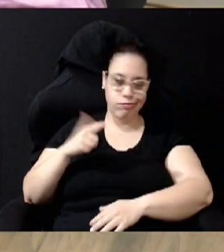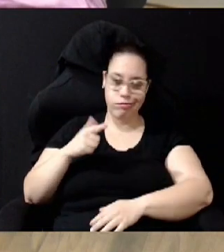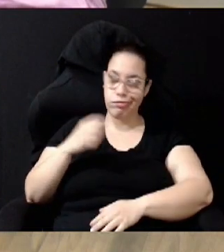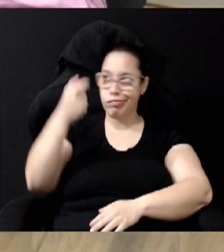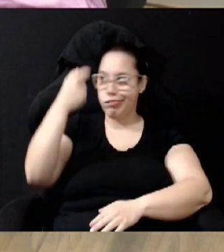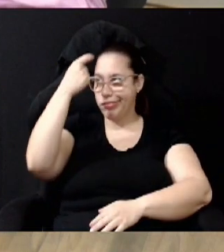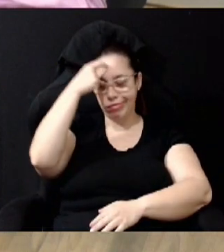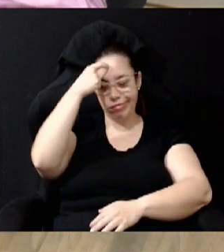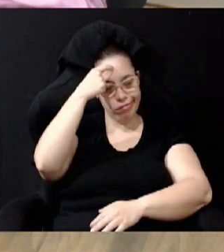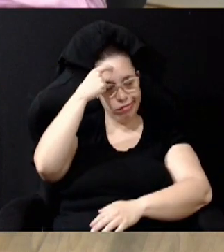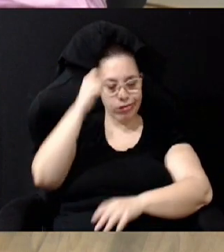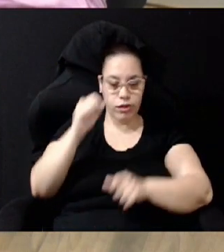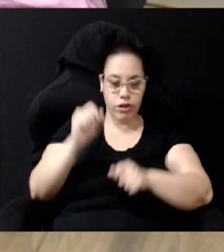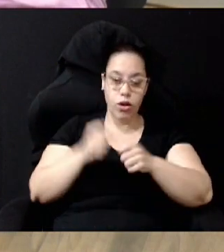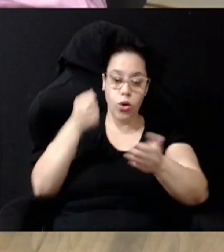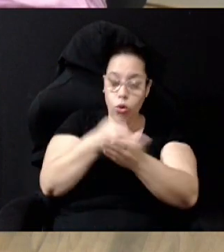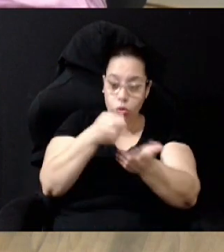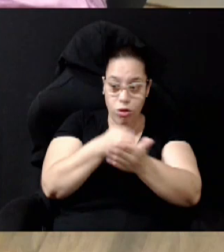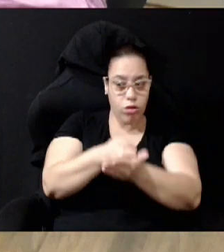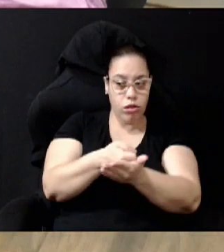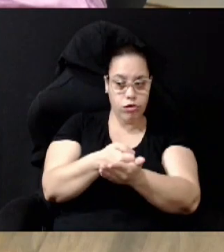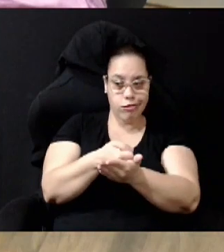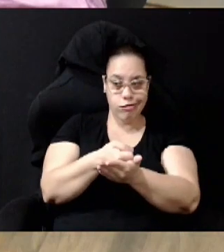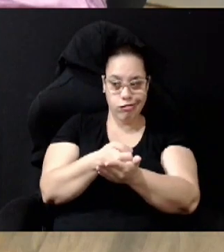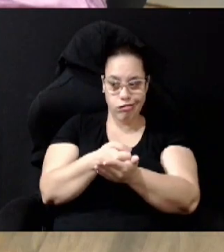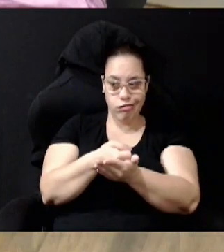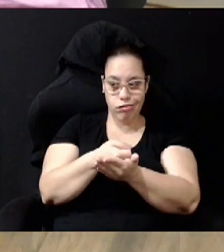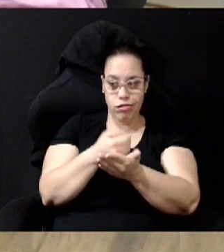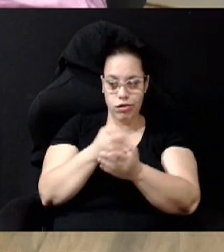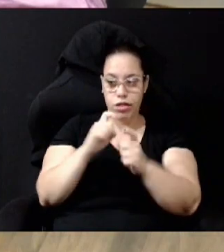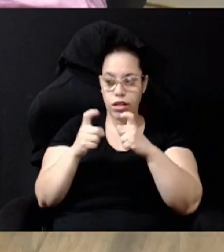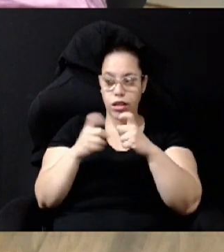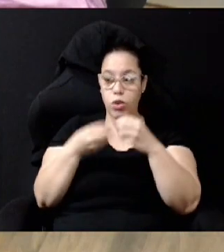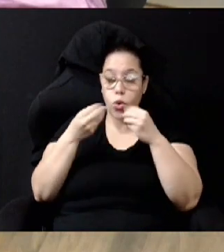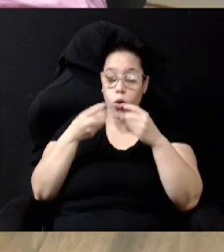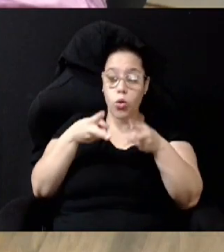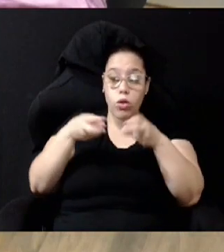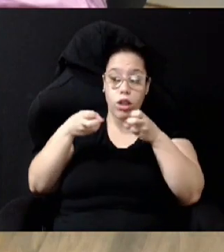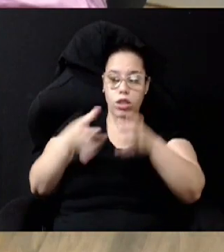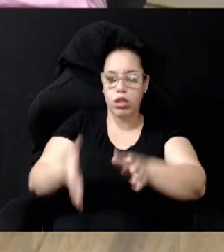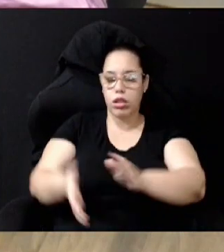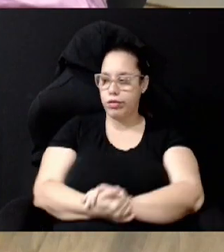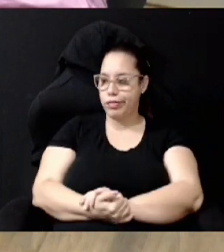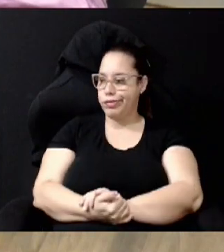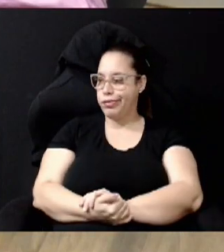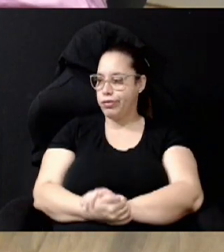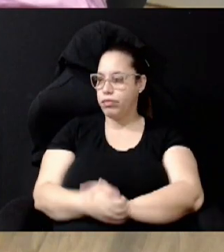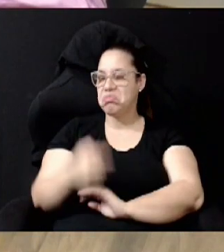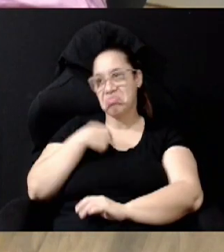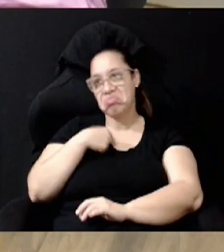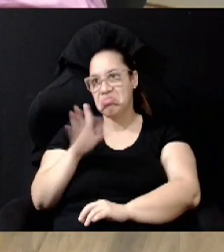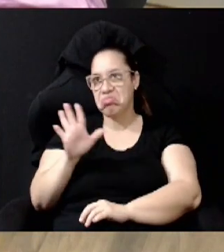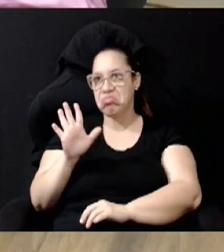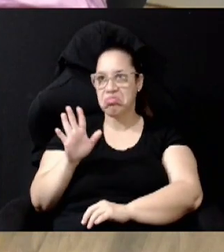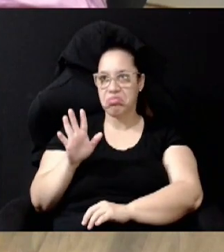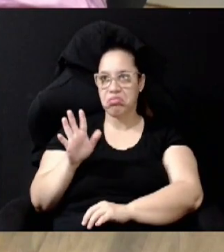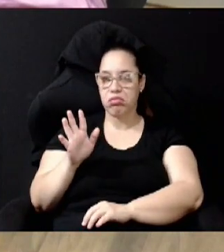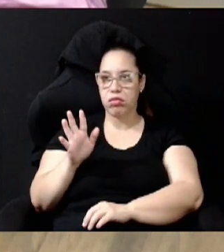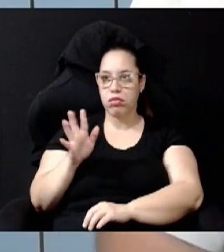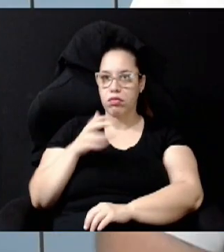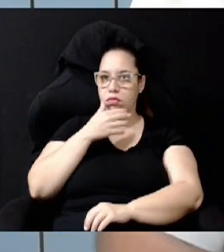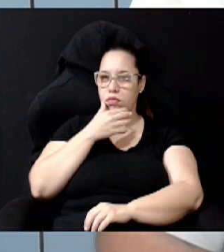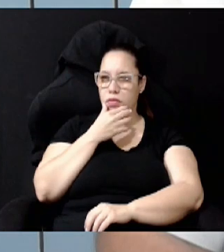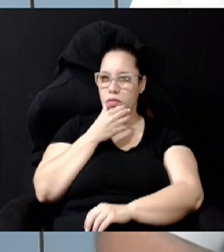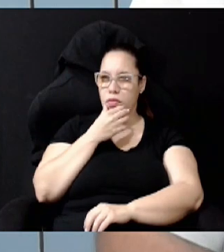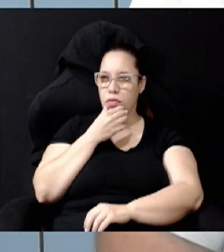uma cobrança, a gente vai ficar nas reuniões. Como é que vocês enxergam? Não, eu considero que isso